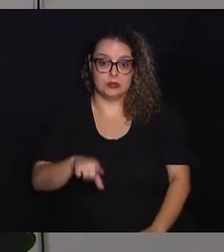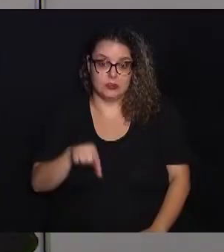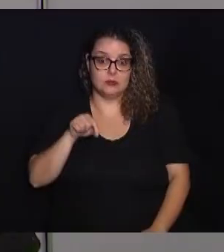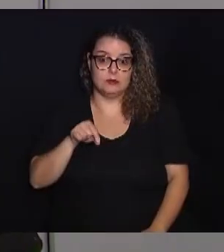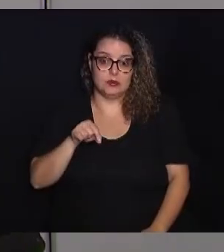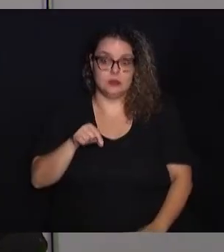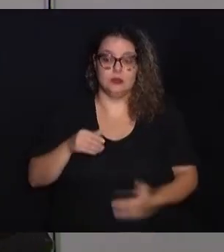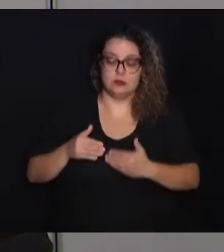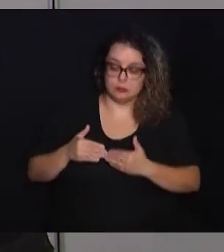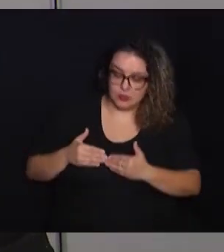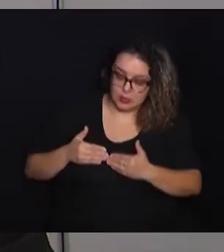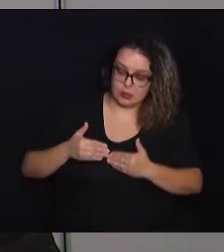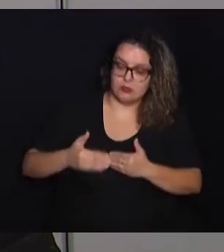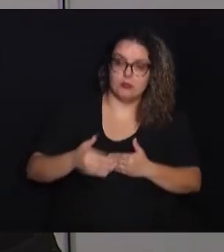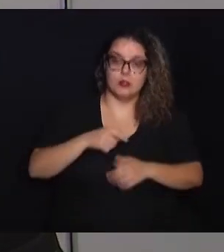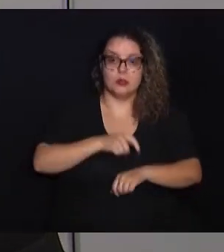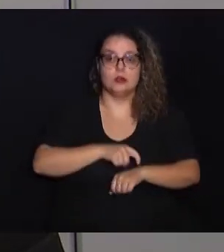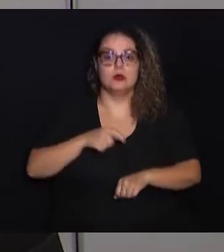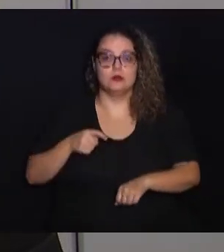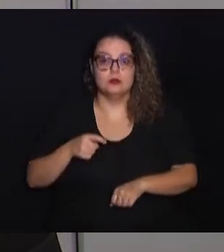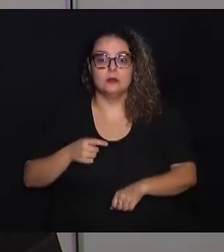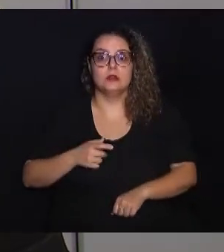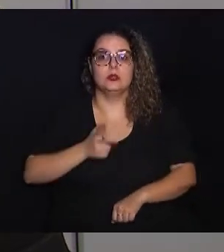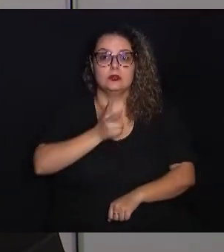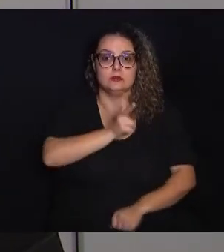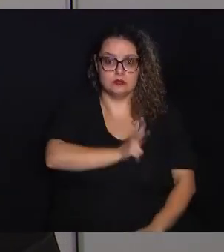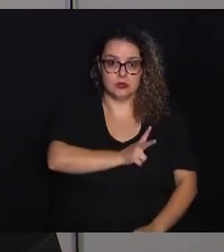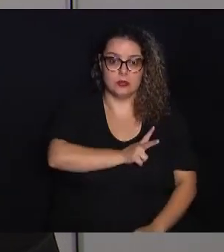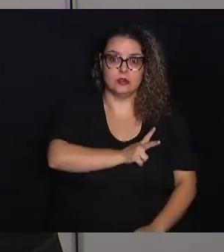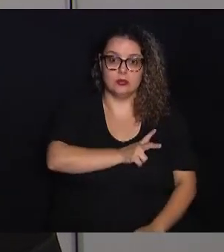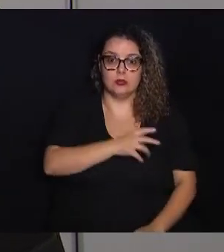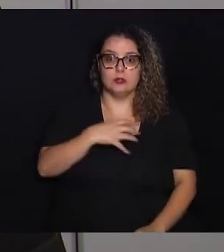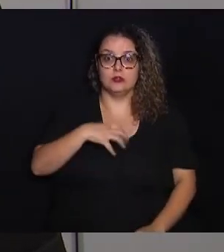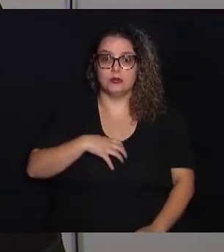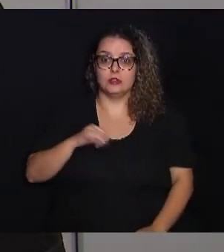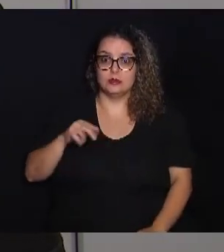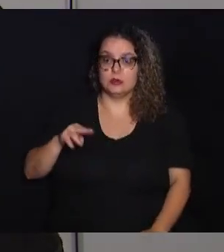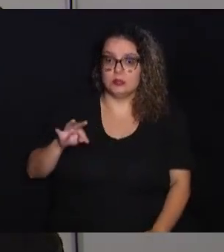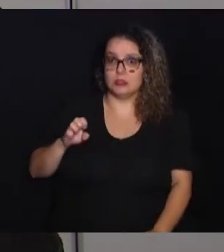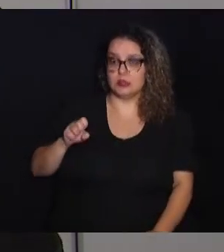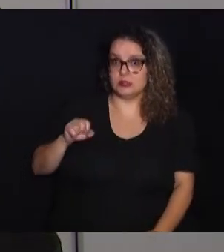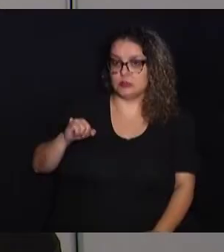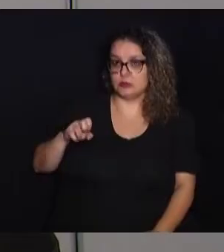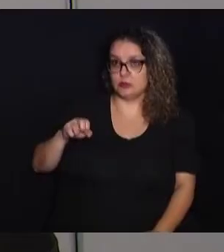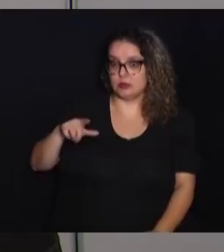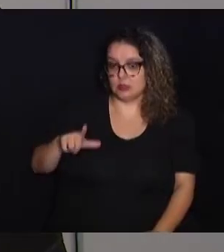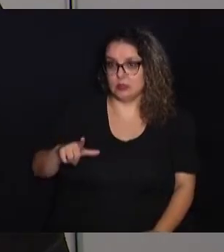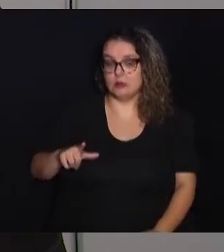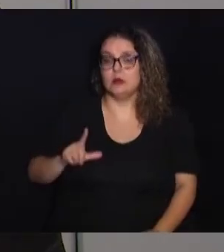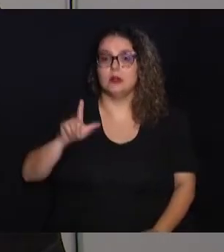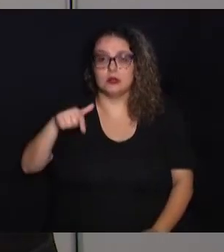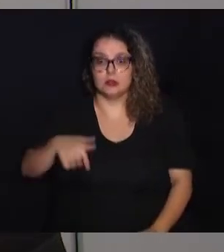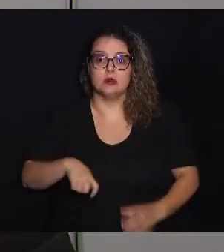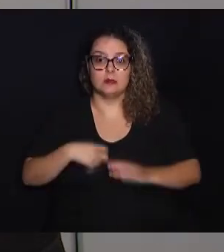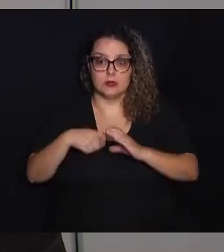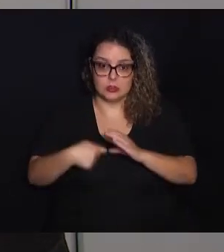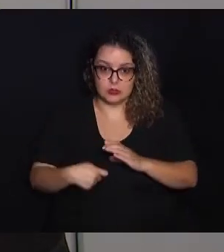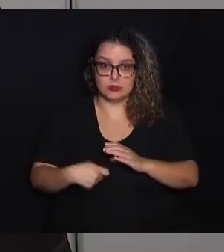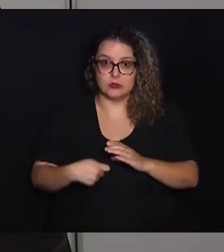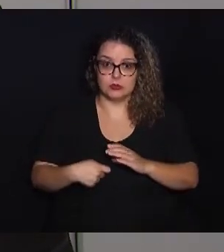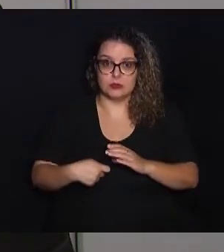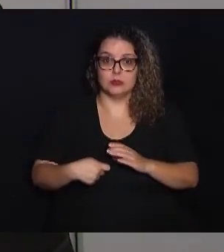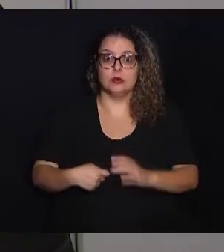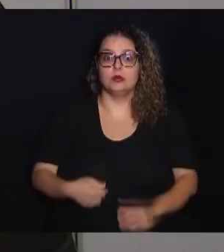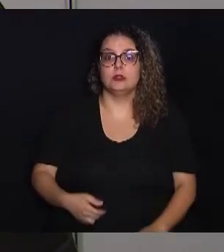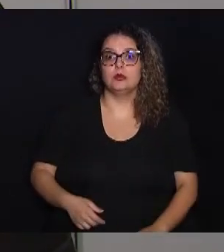Você também tem a opção de estender esse período gravando apenas em modo intencional da câmera. A câmera, após ela